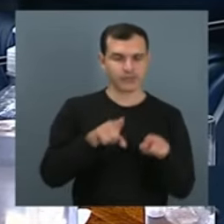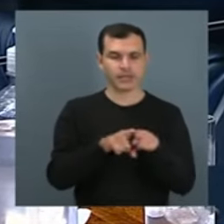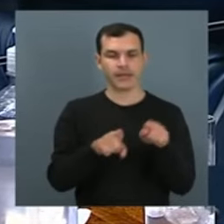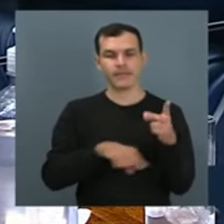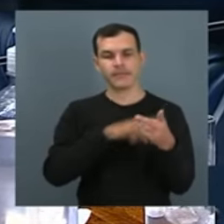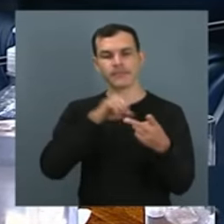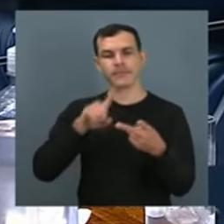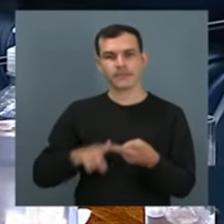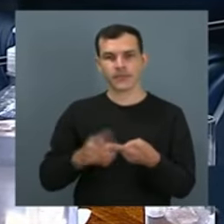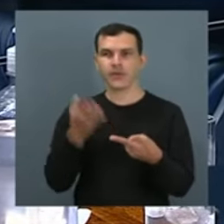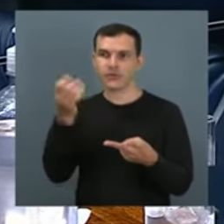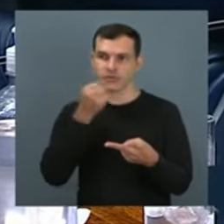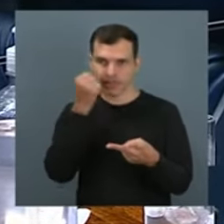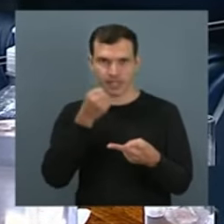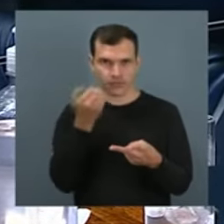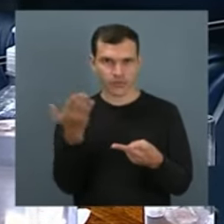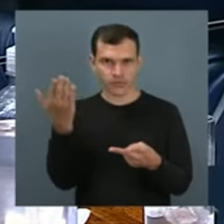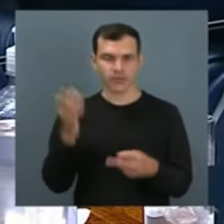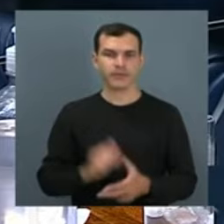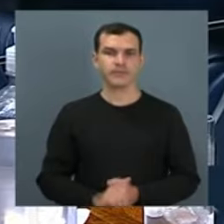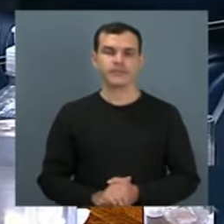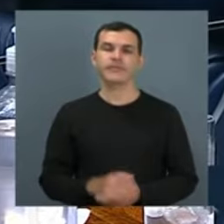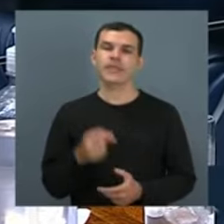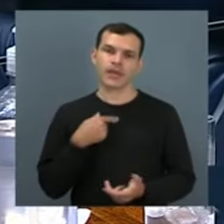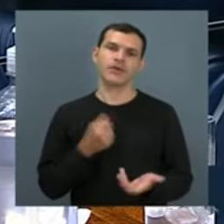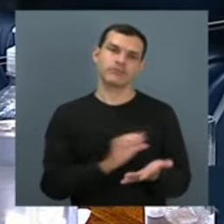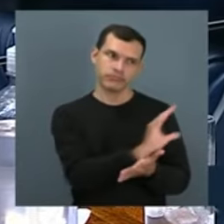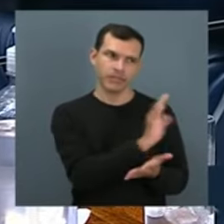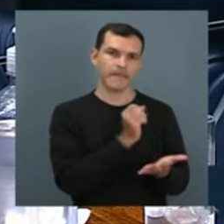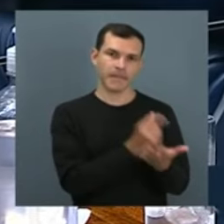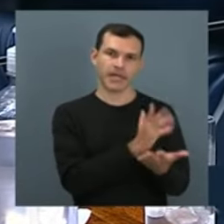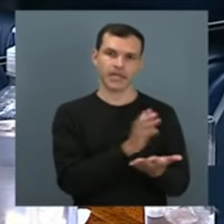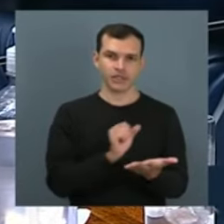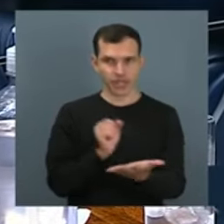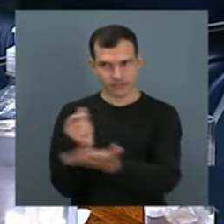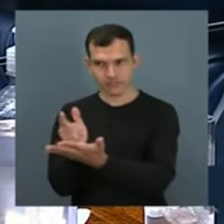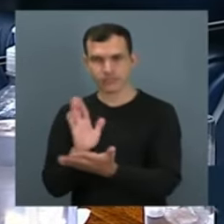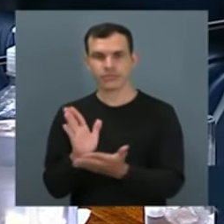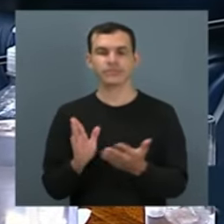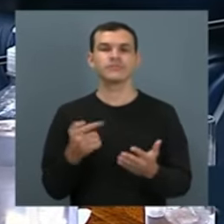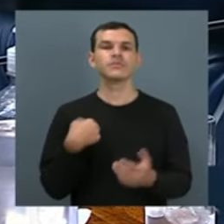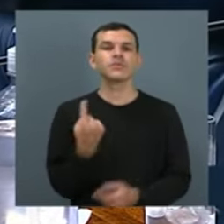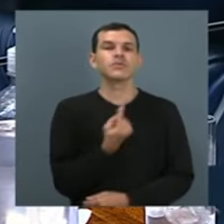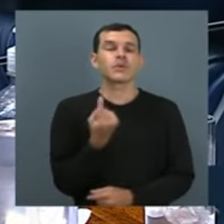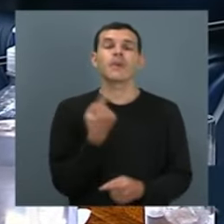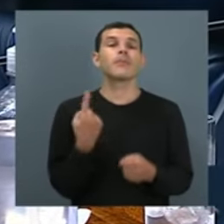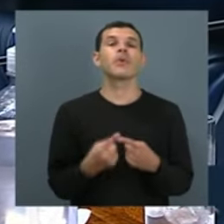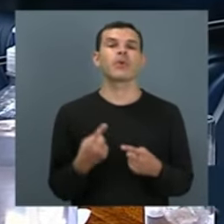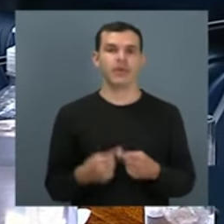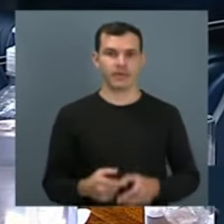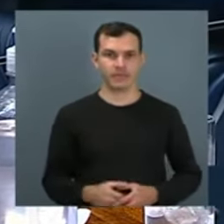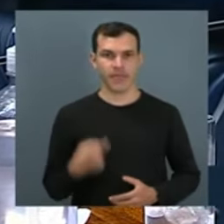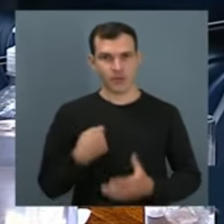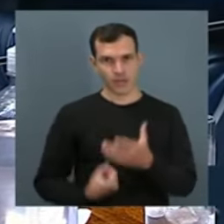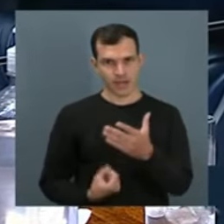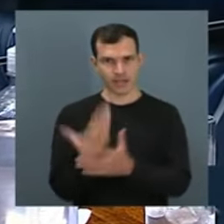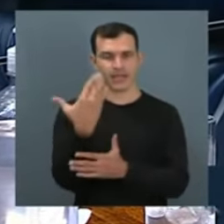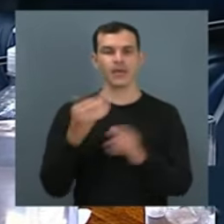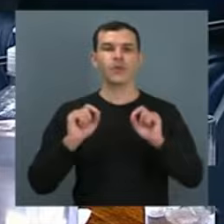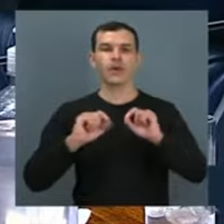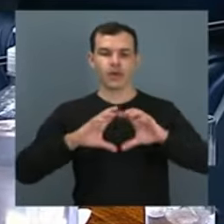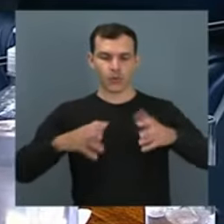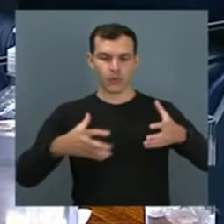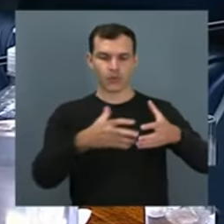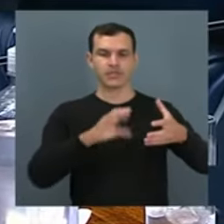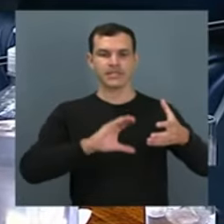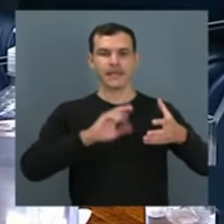claro. Mas, enfim, eu apanhei sozinho, porque eu queria a CPI da toga, a CPI do Judiciário. Aí a